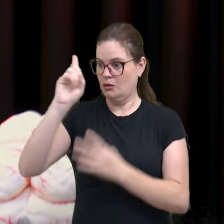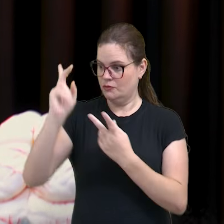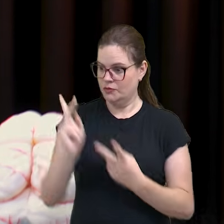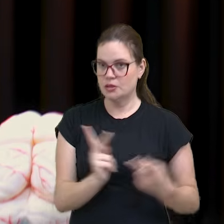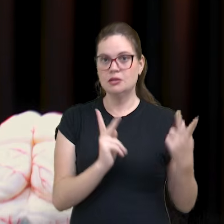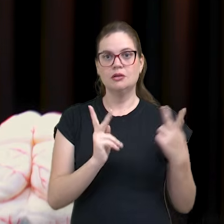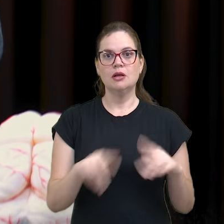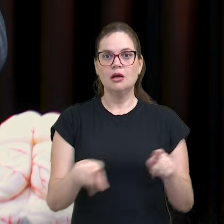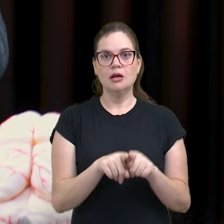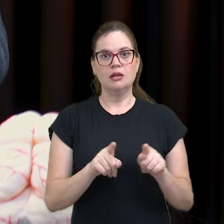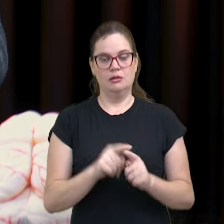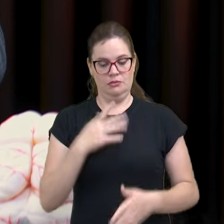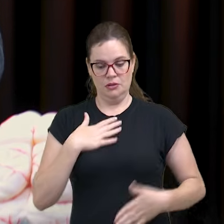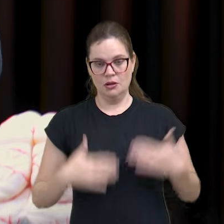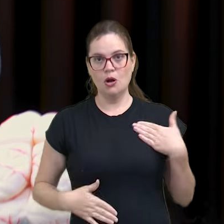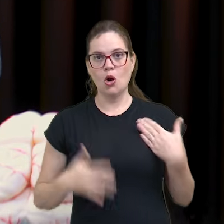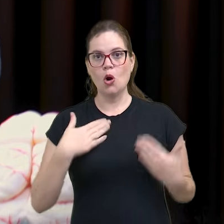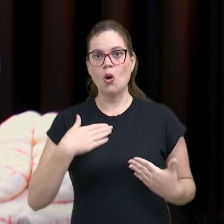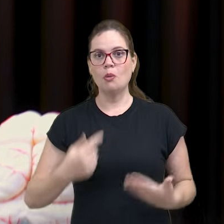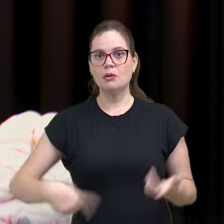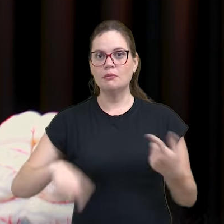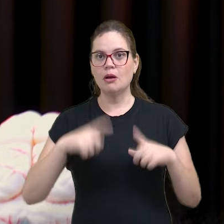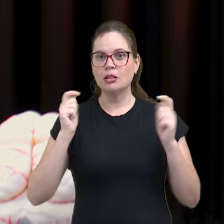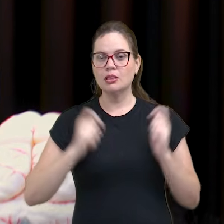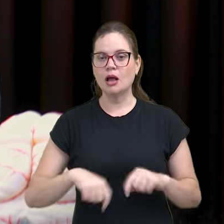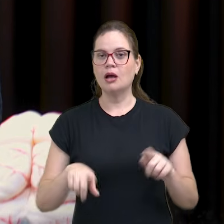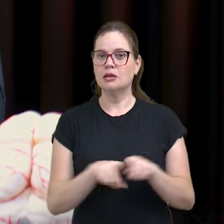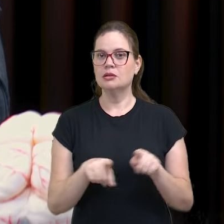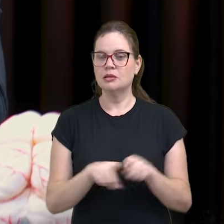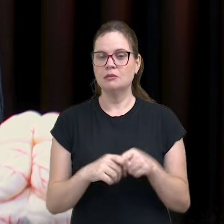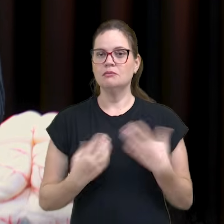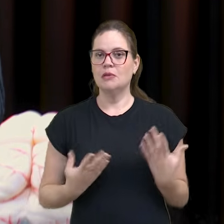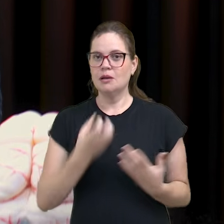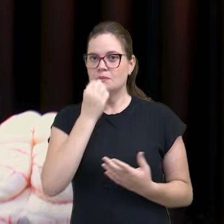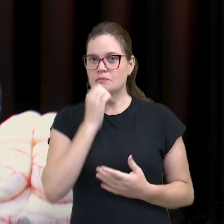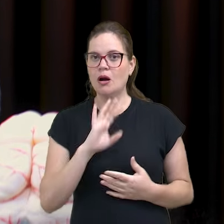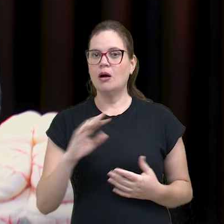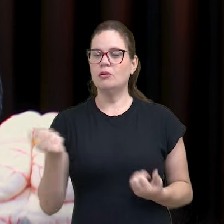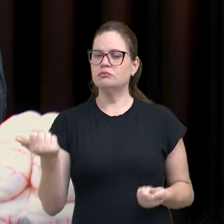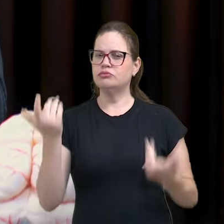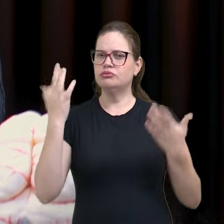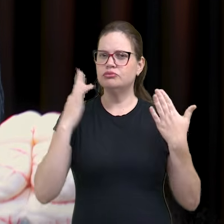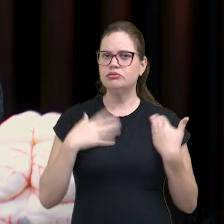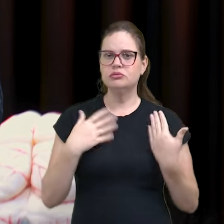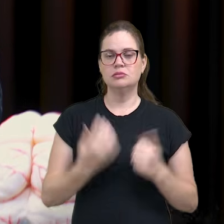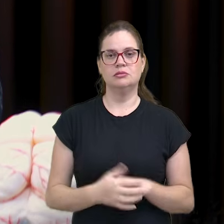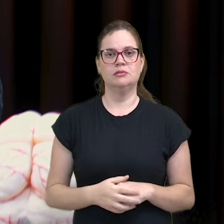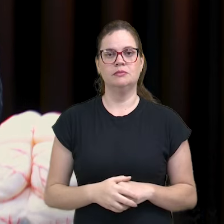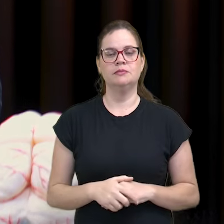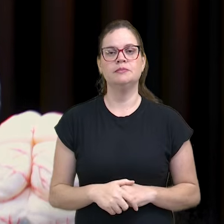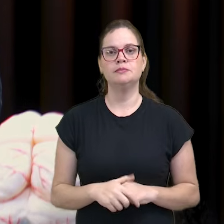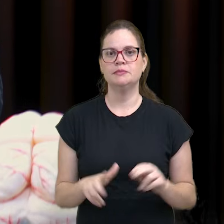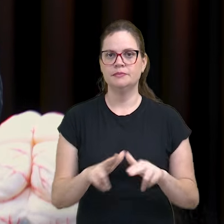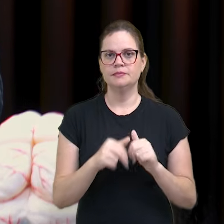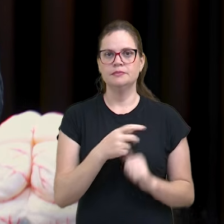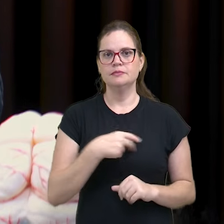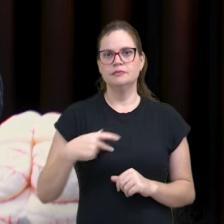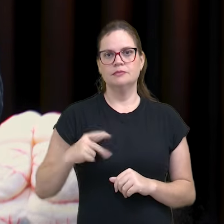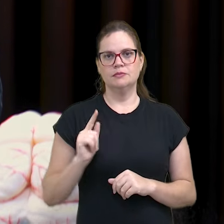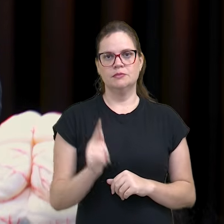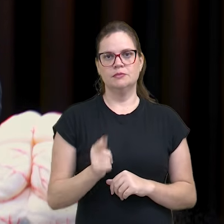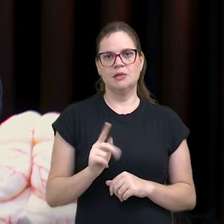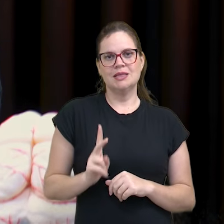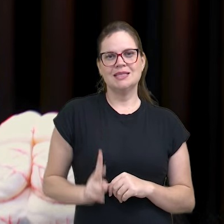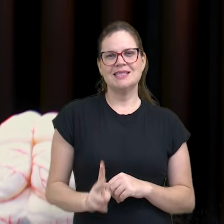louvores, mas também de fazer bem para o seu organismo, para a sua fisiologia. Então, os